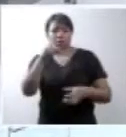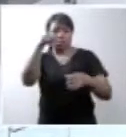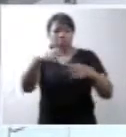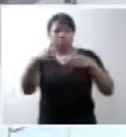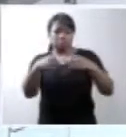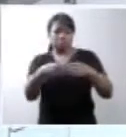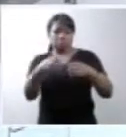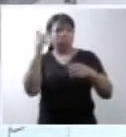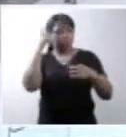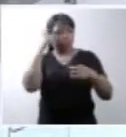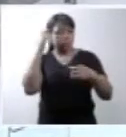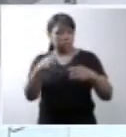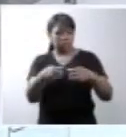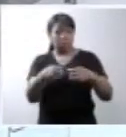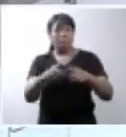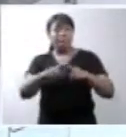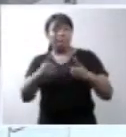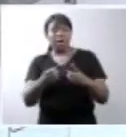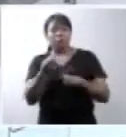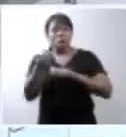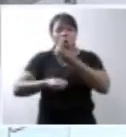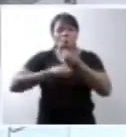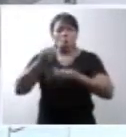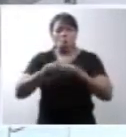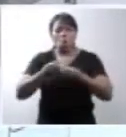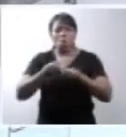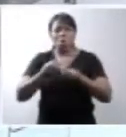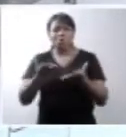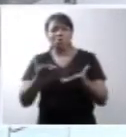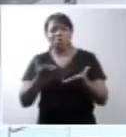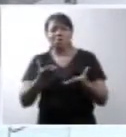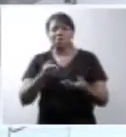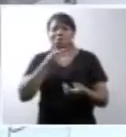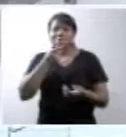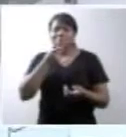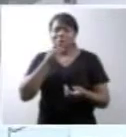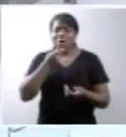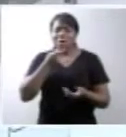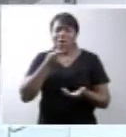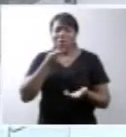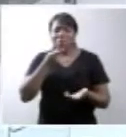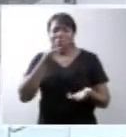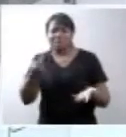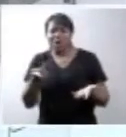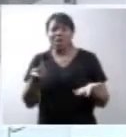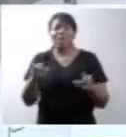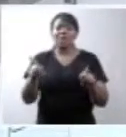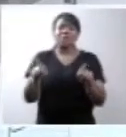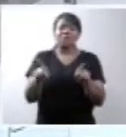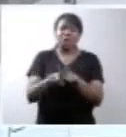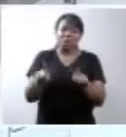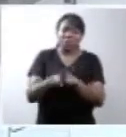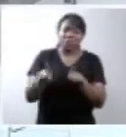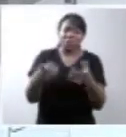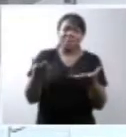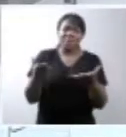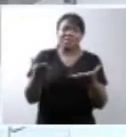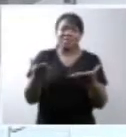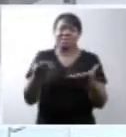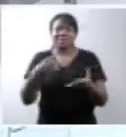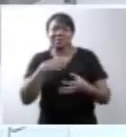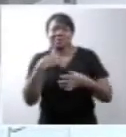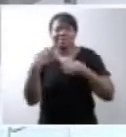cérebro. Mas como incomoda falar de cérebro? Porque o tema nos remete a uma prática social